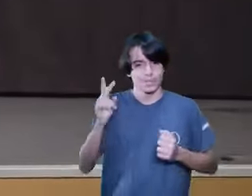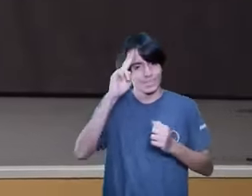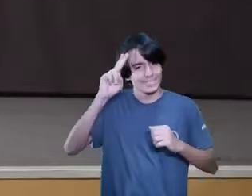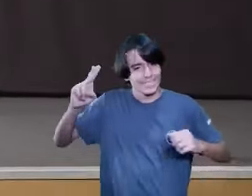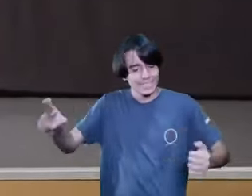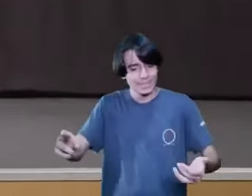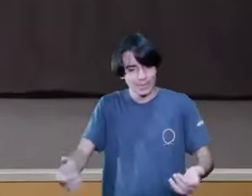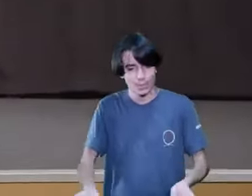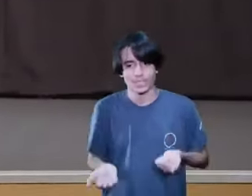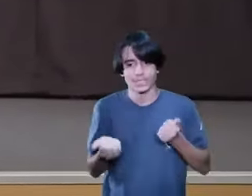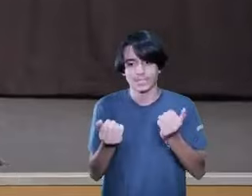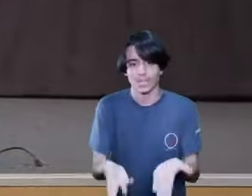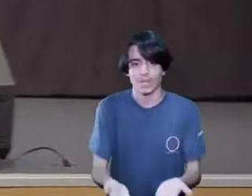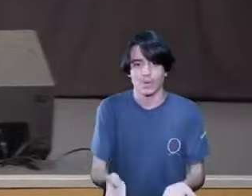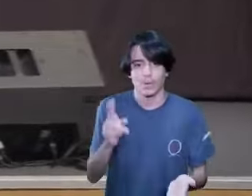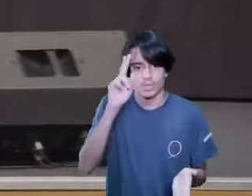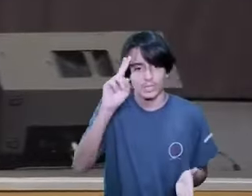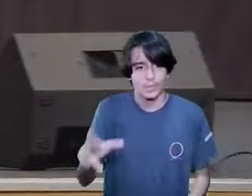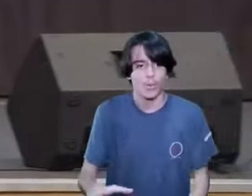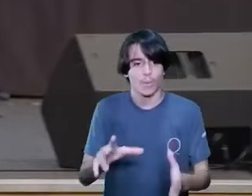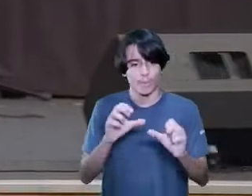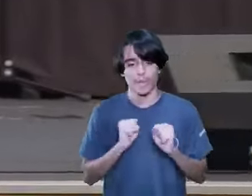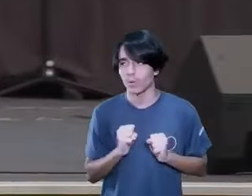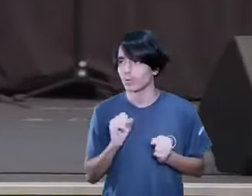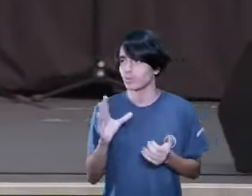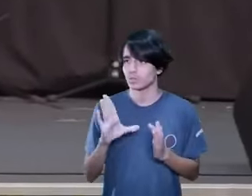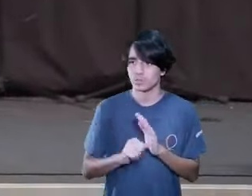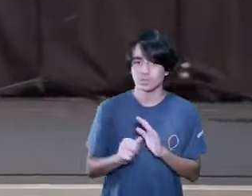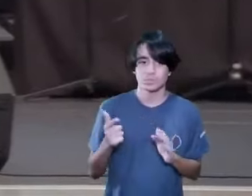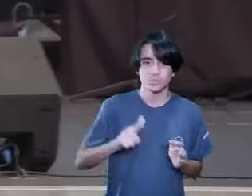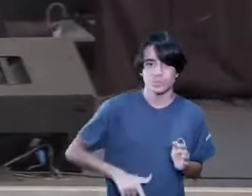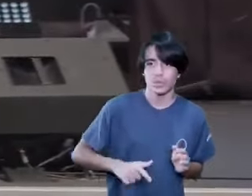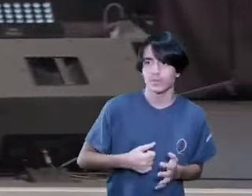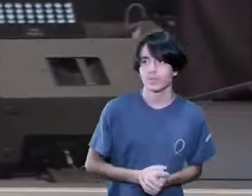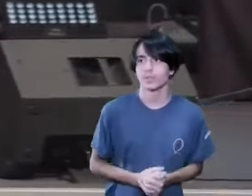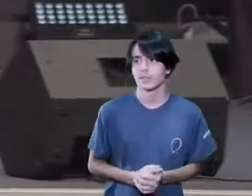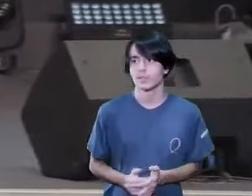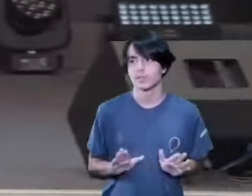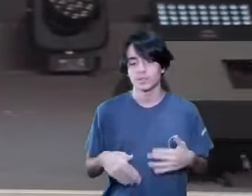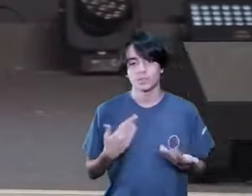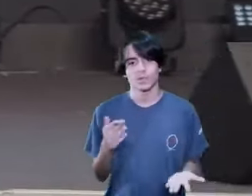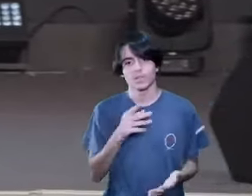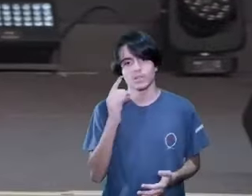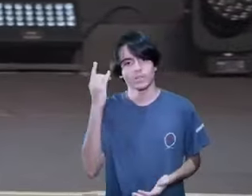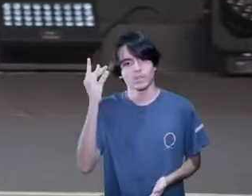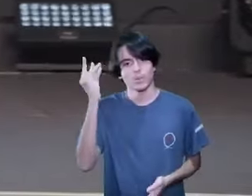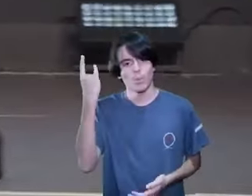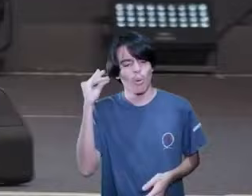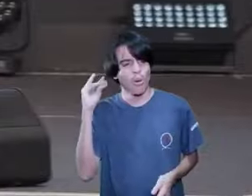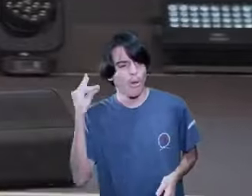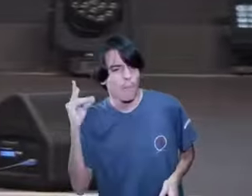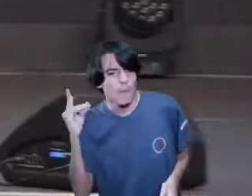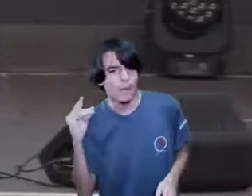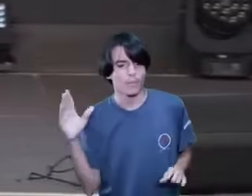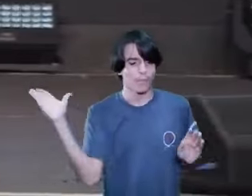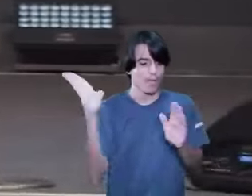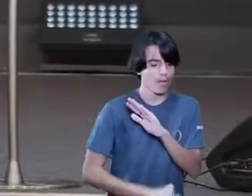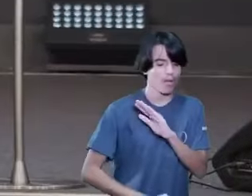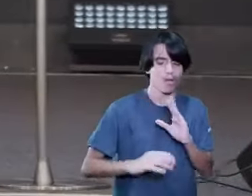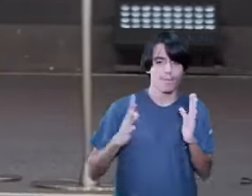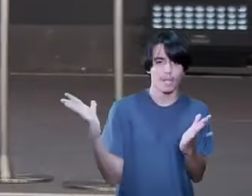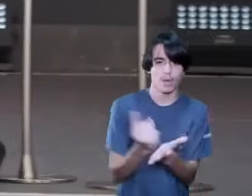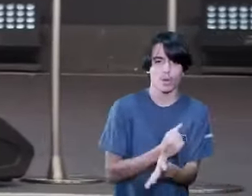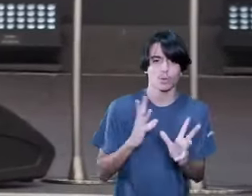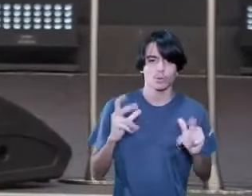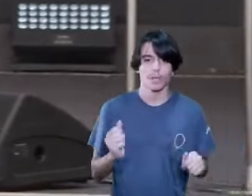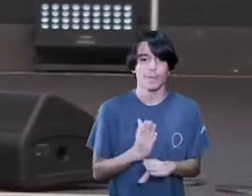o Senhor tomou. Pastor, mas quem tomou não foi o diabo, quem levou não foi o diabo, quem arruaçou não foi o diabo, mas quem